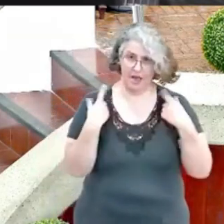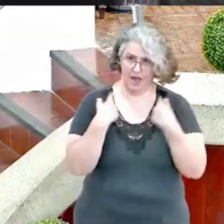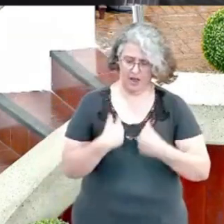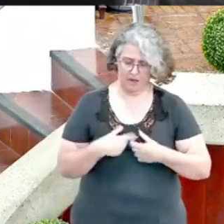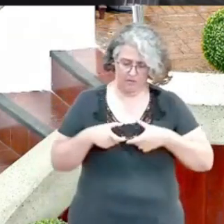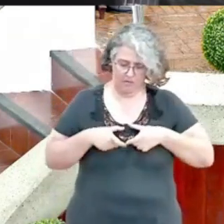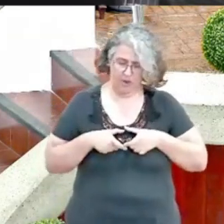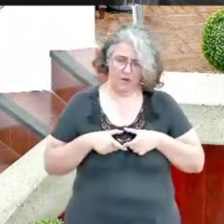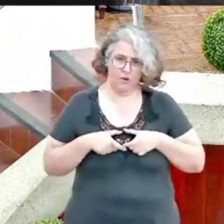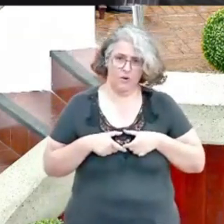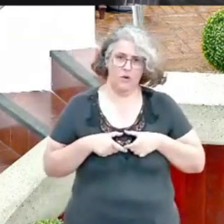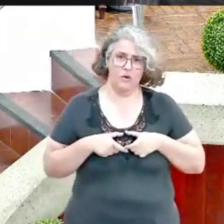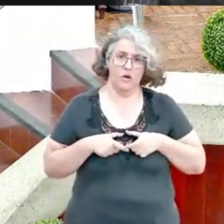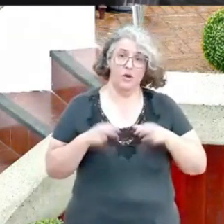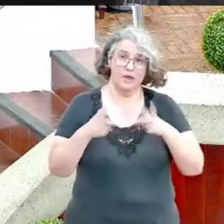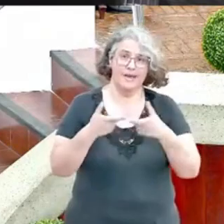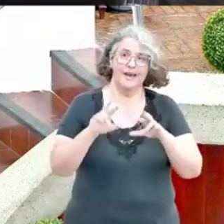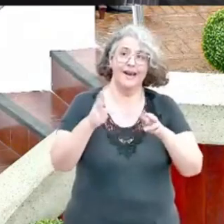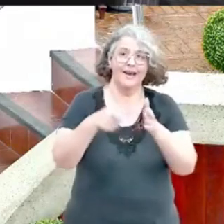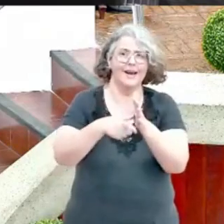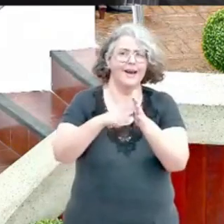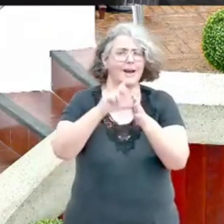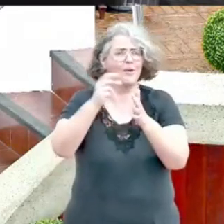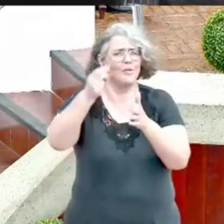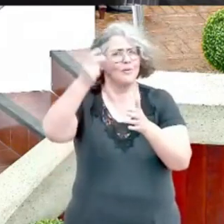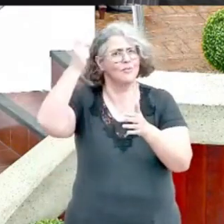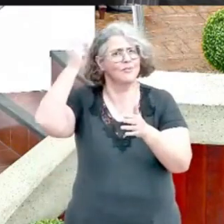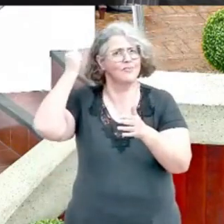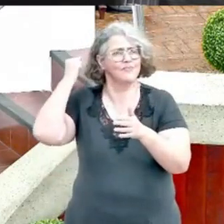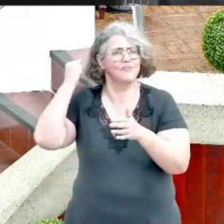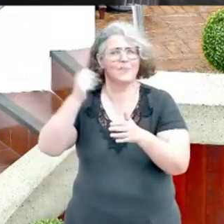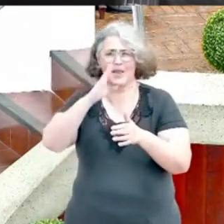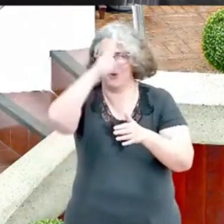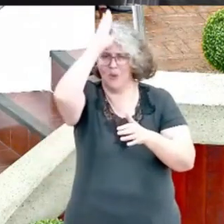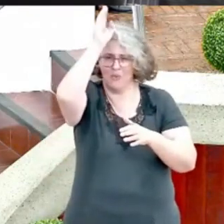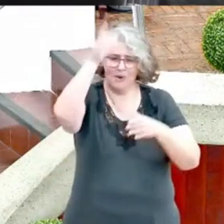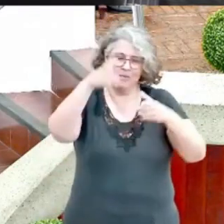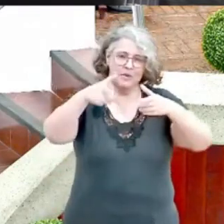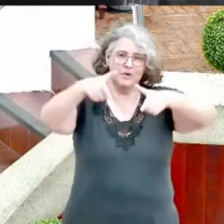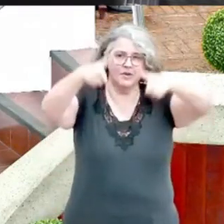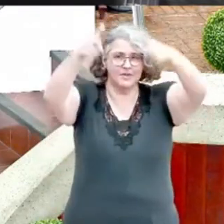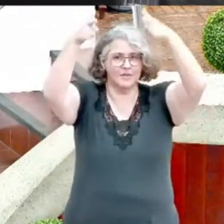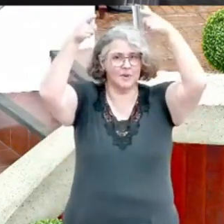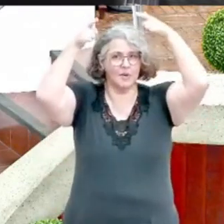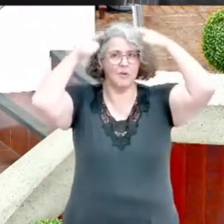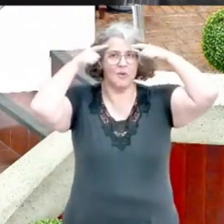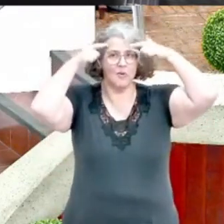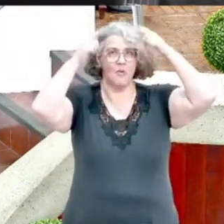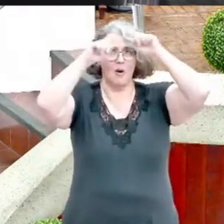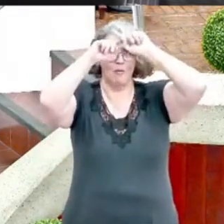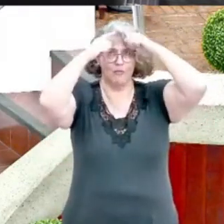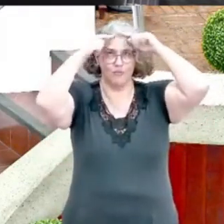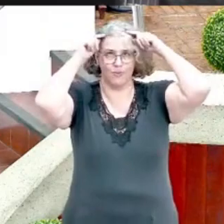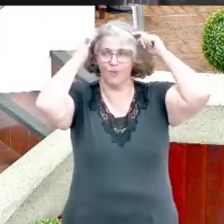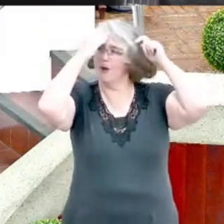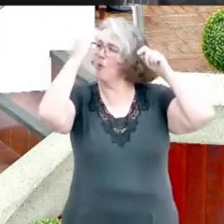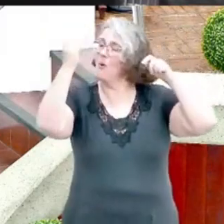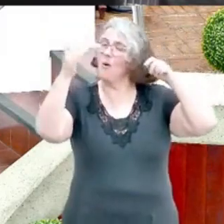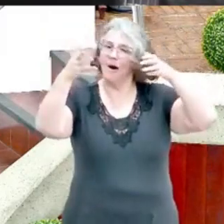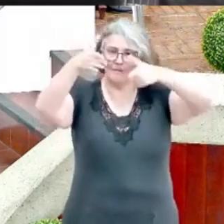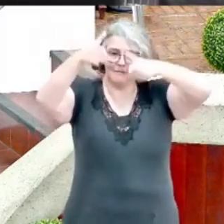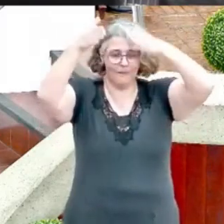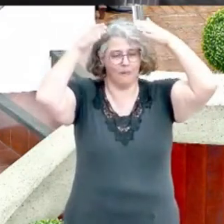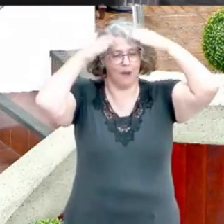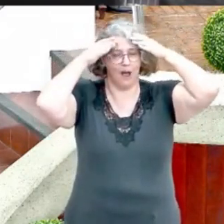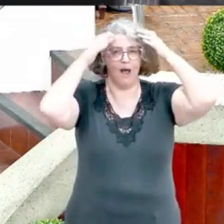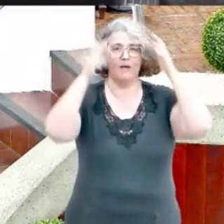antigamente, no Império Romano, no mundo helenístico, ganhavam aquela coroa de honra. Aquela coroa de honra para o apóstolo Paulo